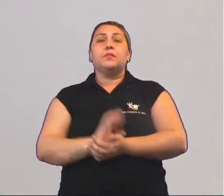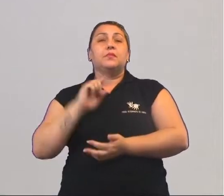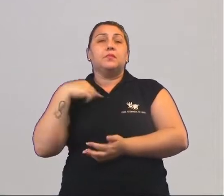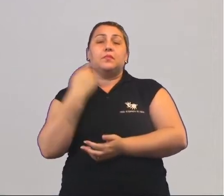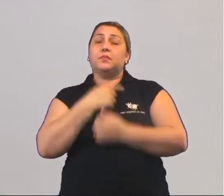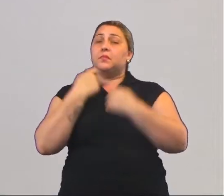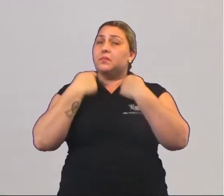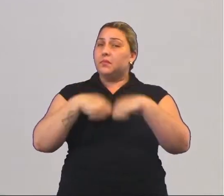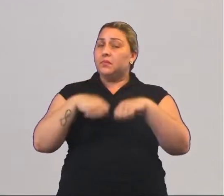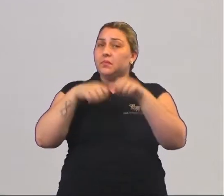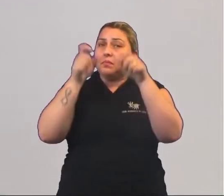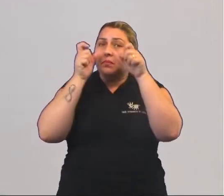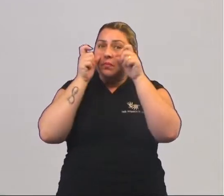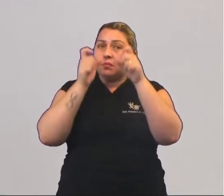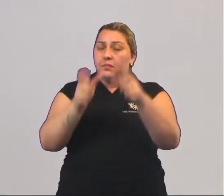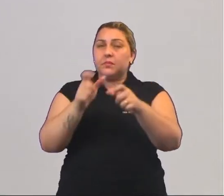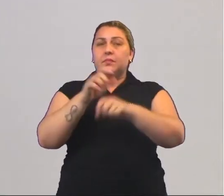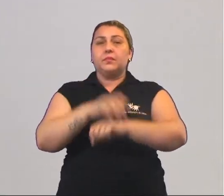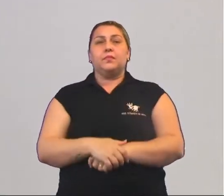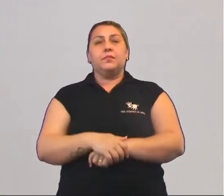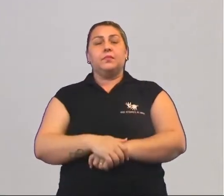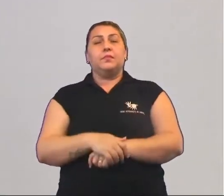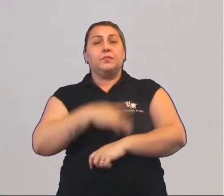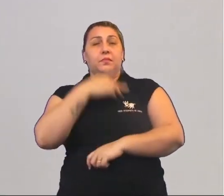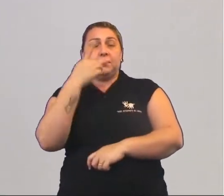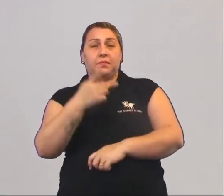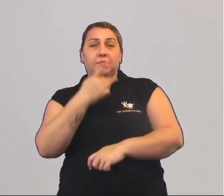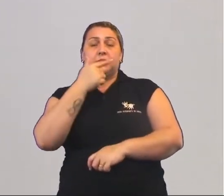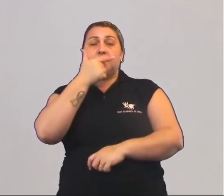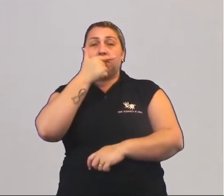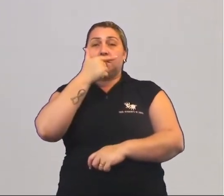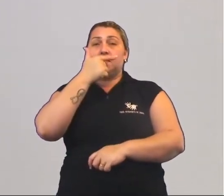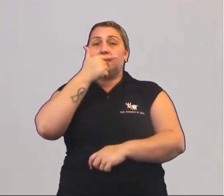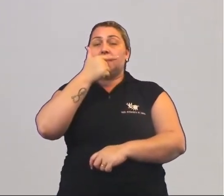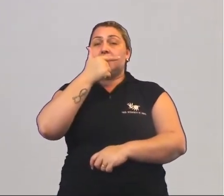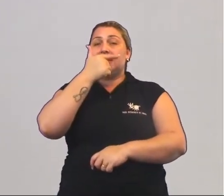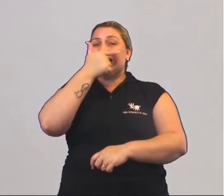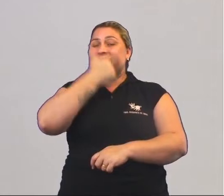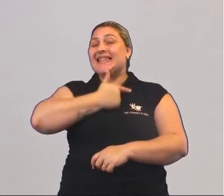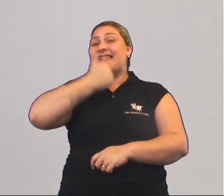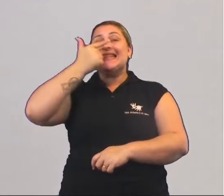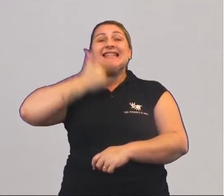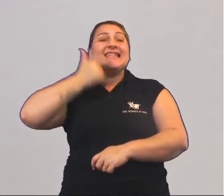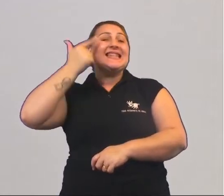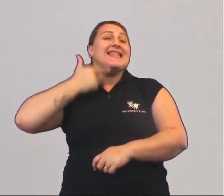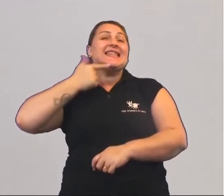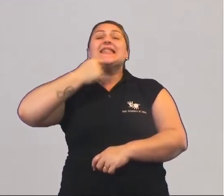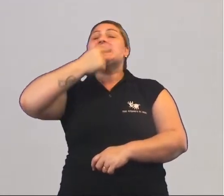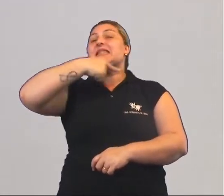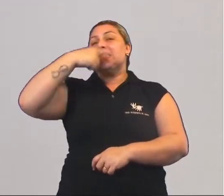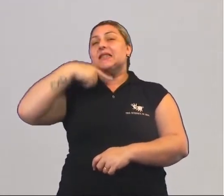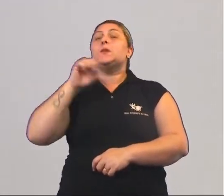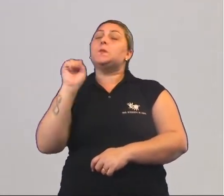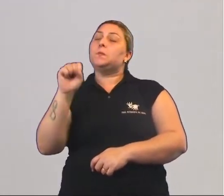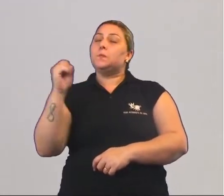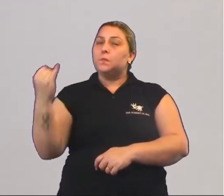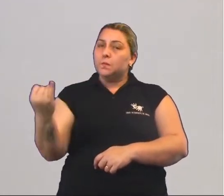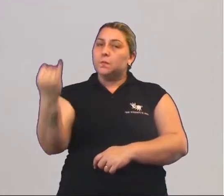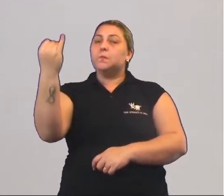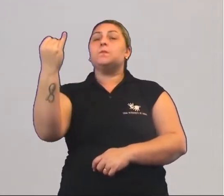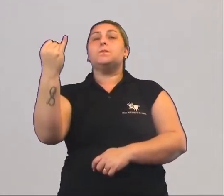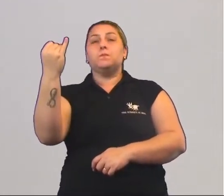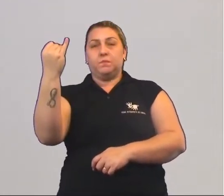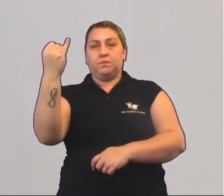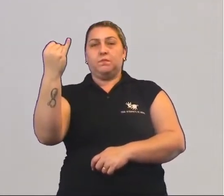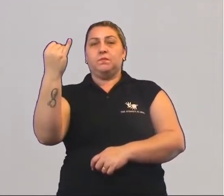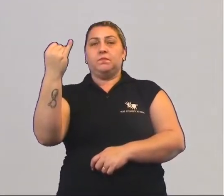nós precisamos nos atentar? Bom, falou higiene bucal, todo mundo já está pensando na escovação dos dentes. Sim, ela é importante, é